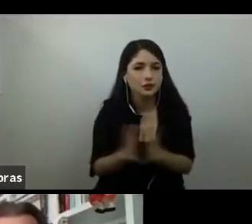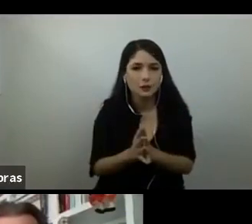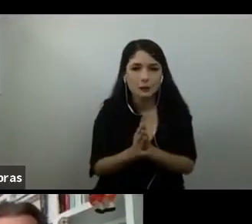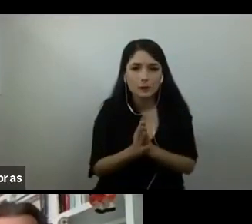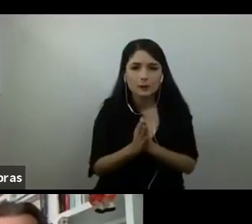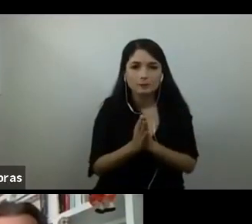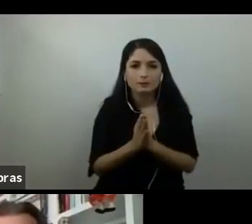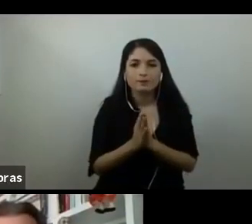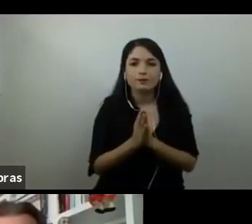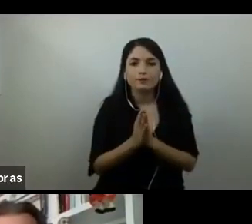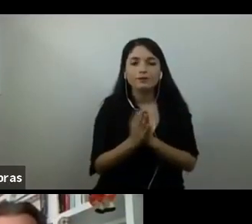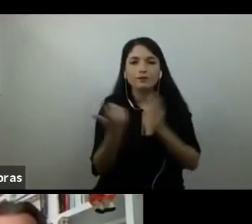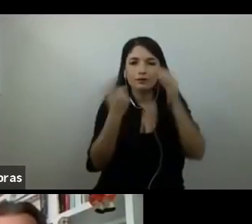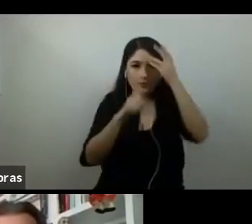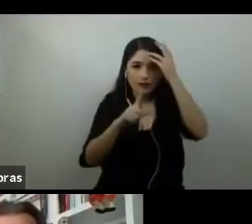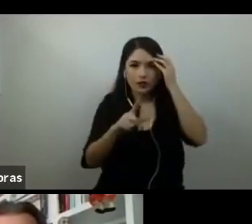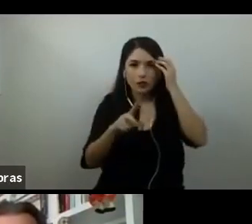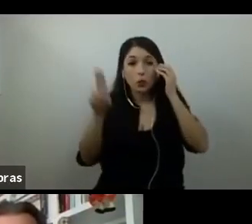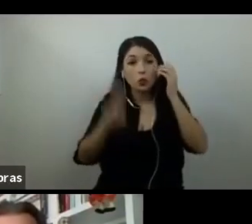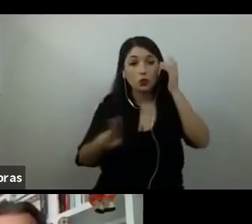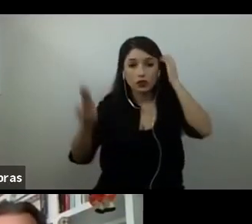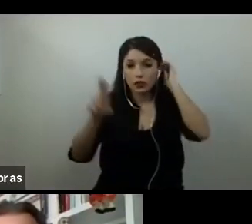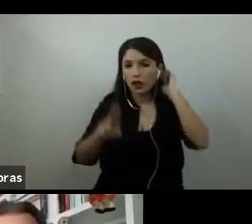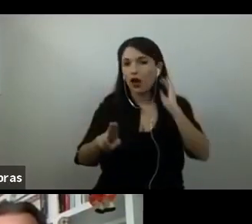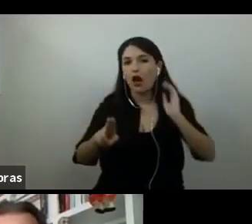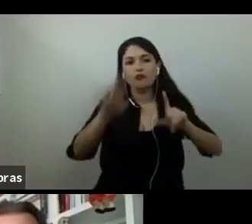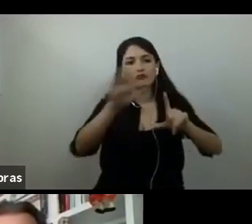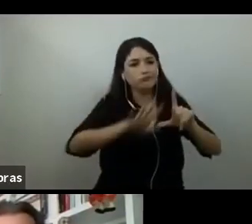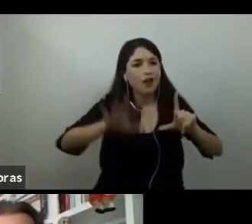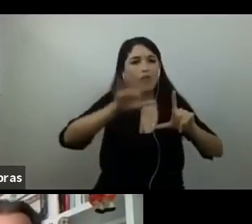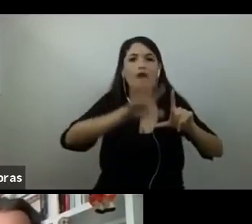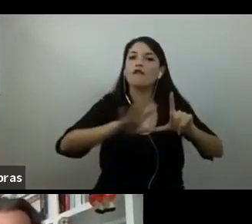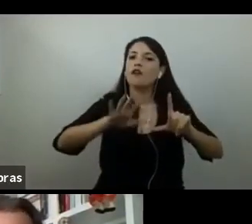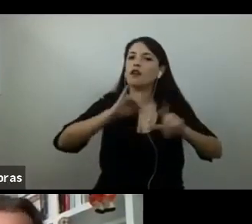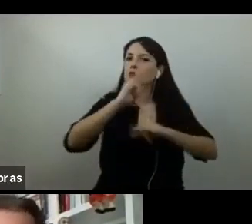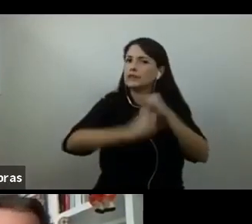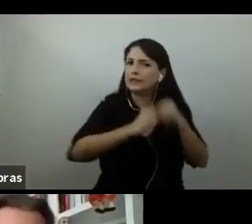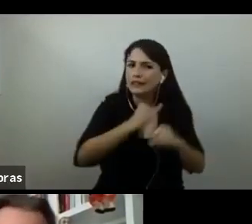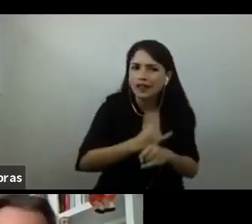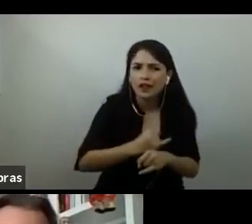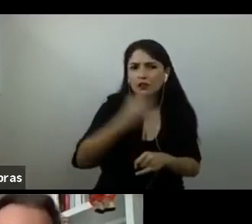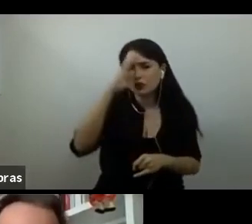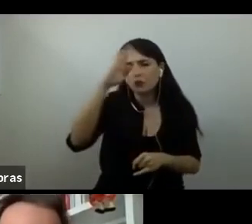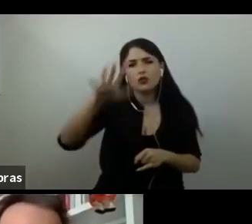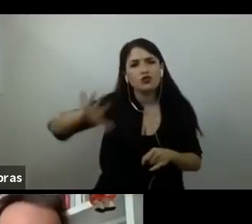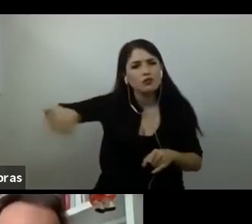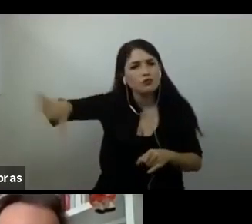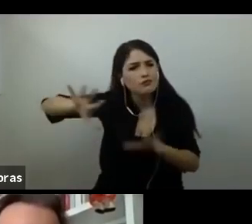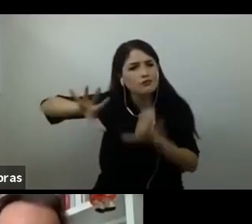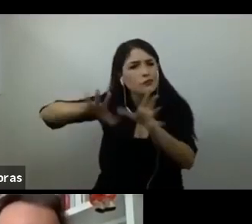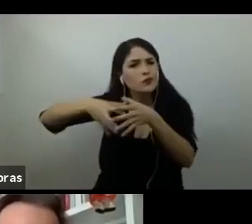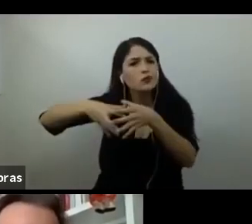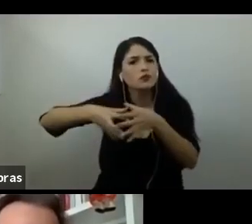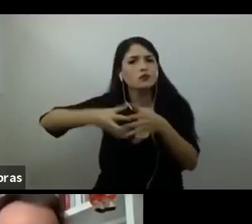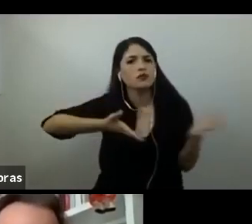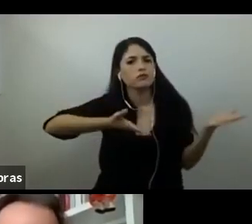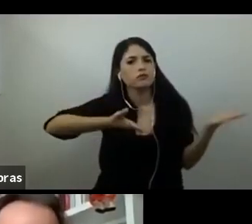as plataformas e, principalmente, a juventude para comunicar tudo que acreditamos.